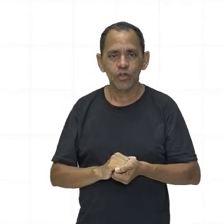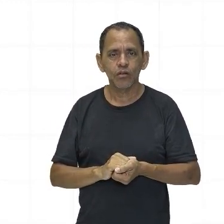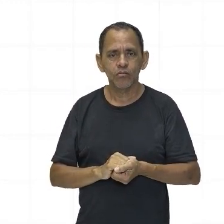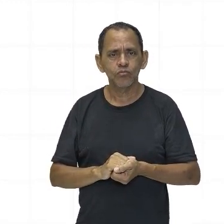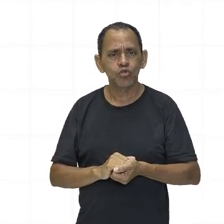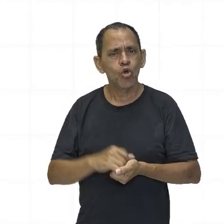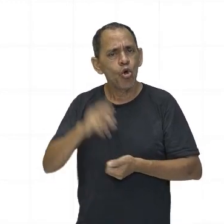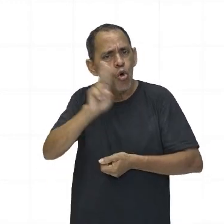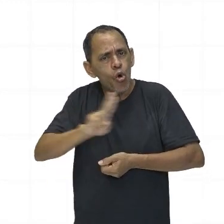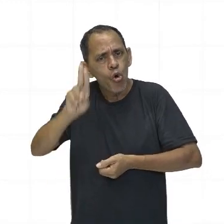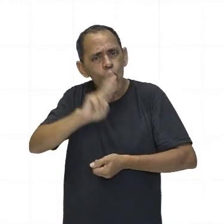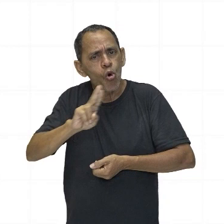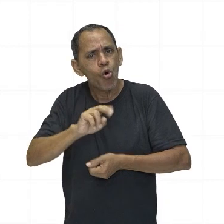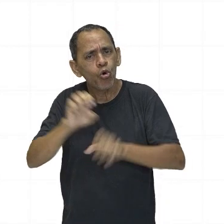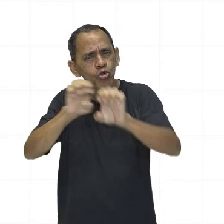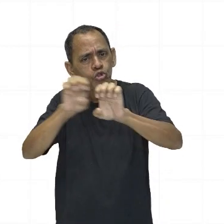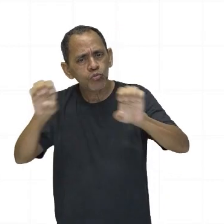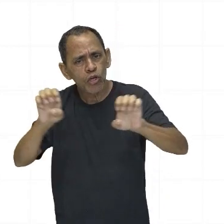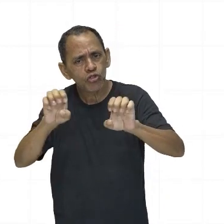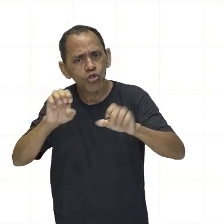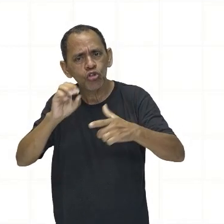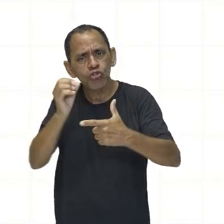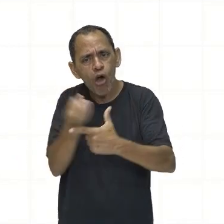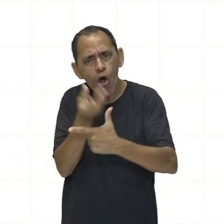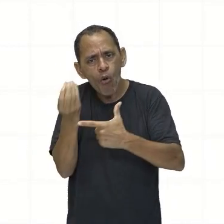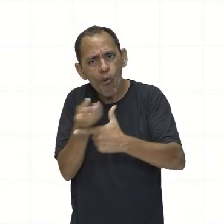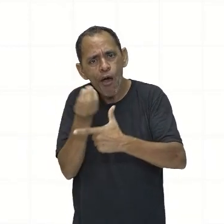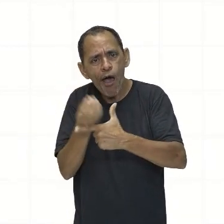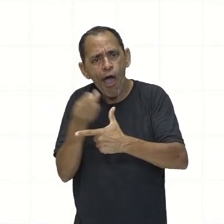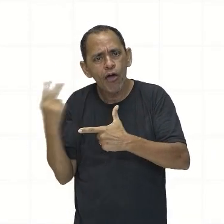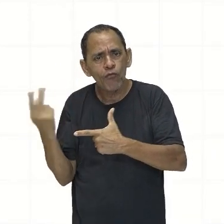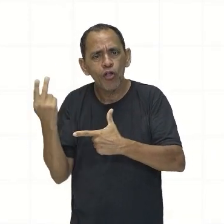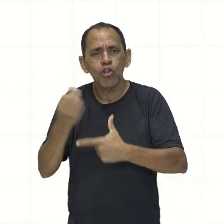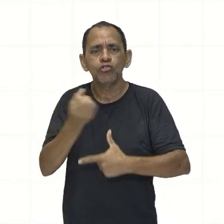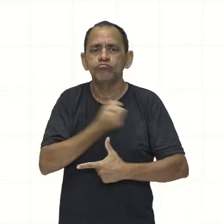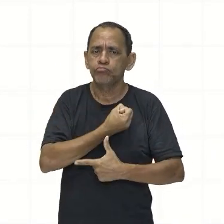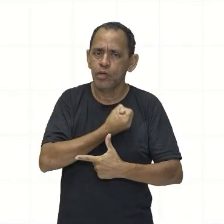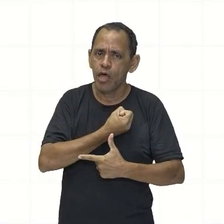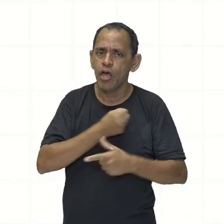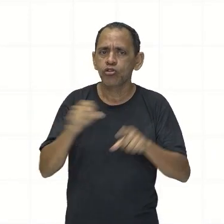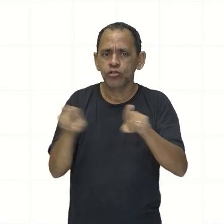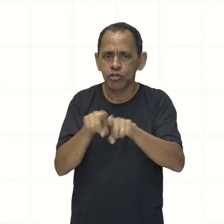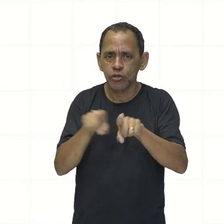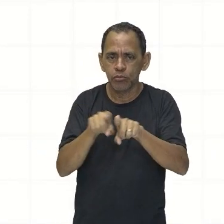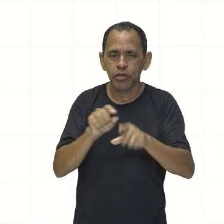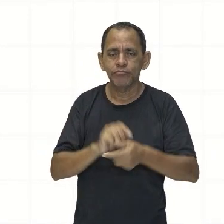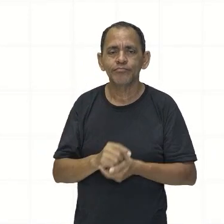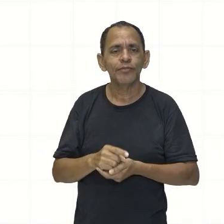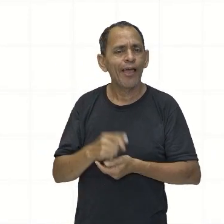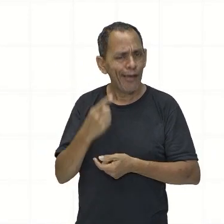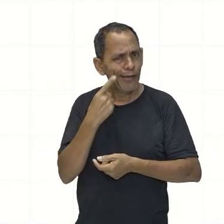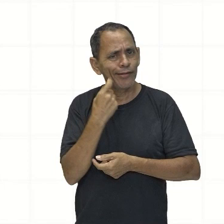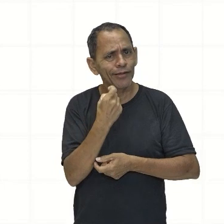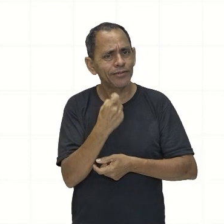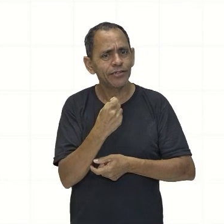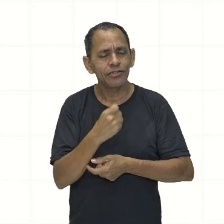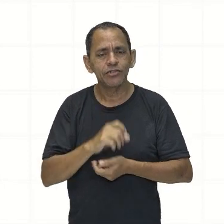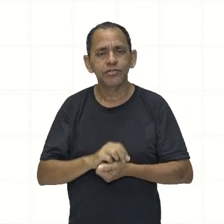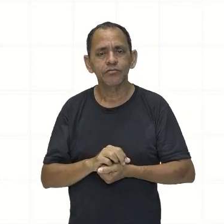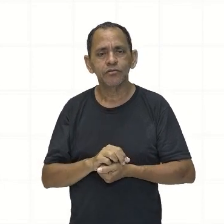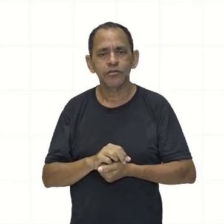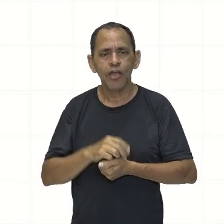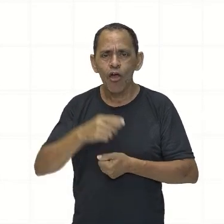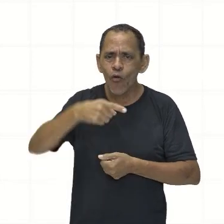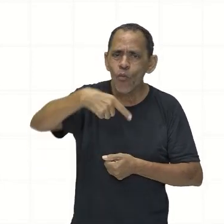aplicações de expressões algébricas e valor numérico. Olha só que coisa interessante. Você sabia